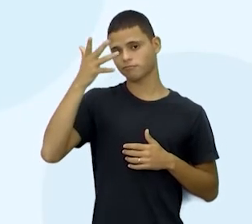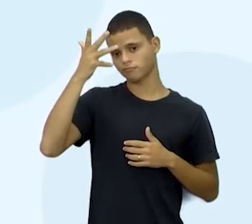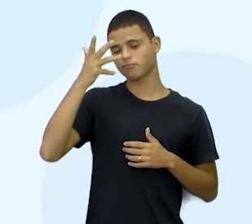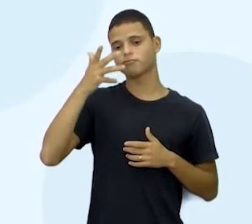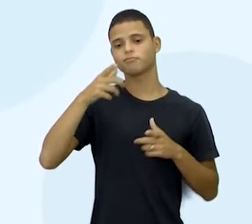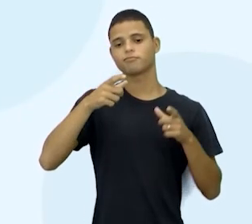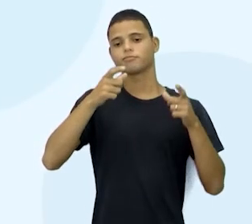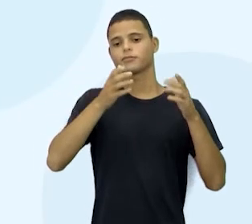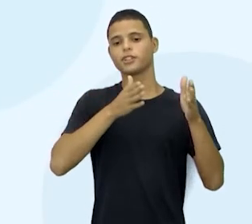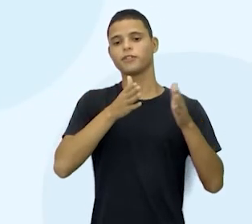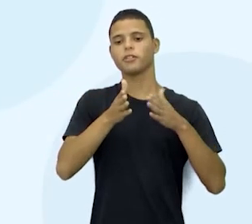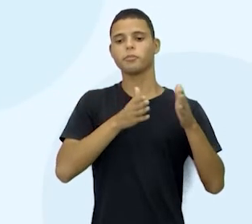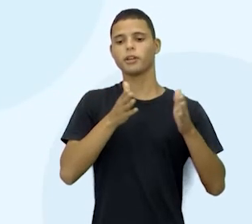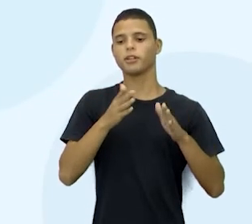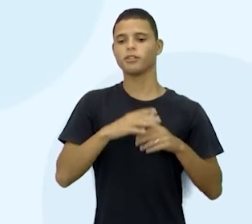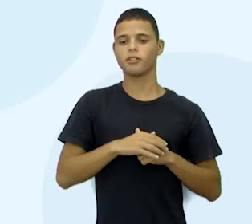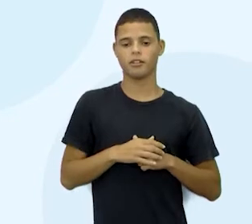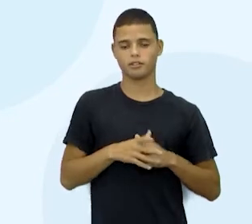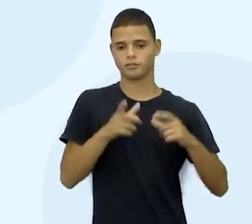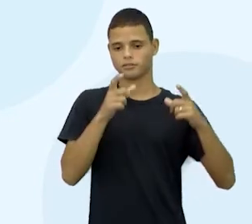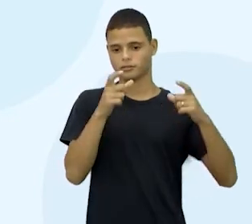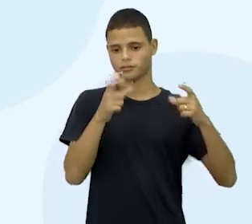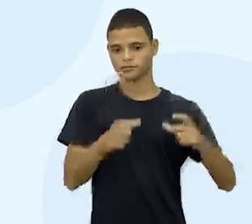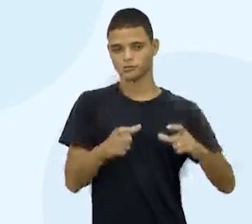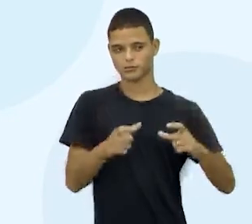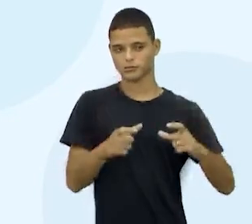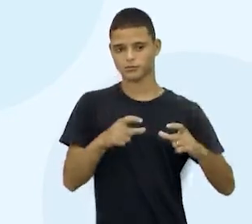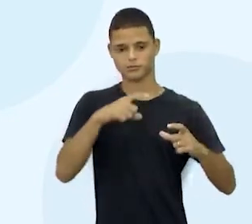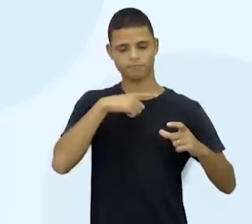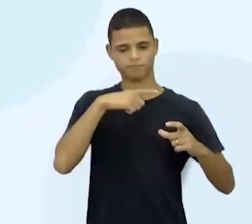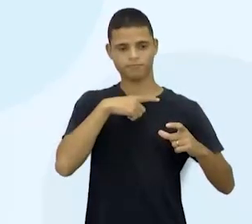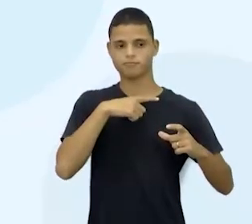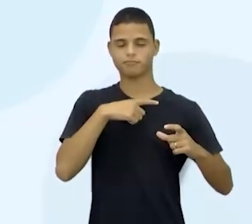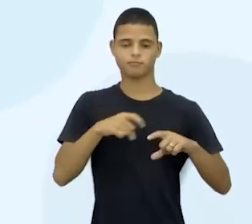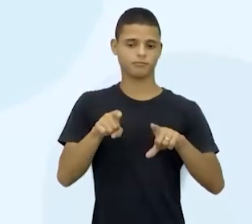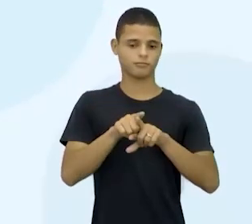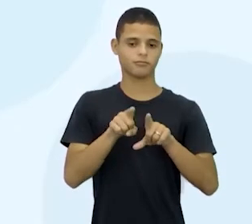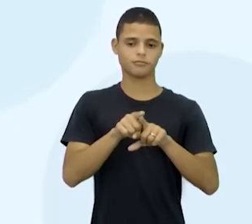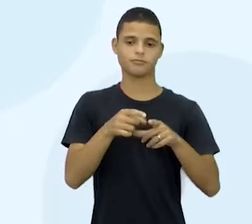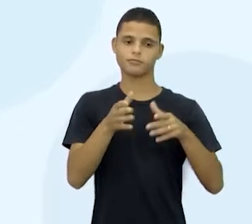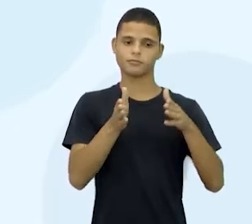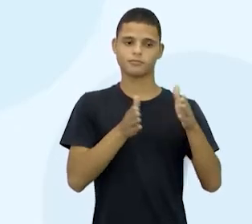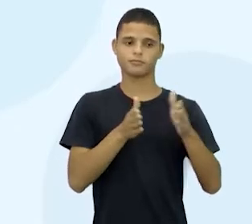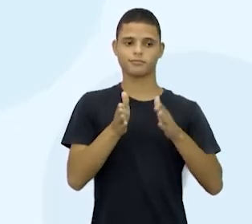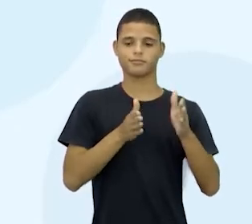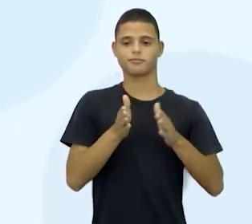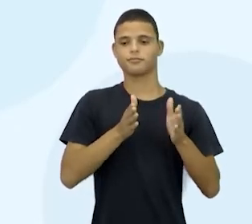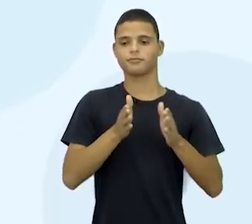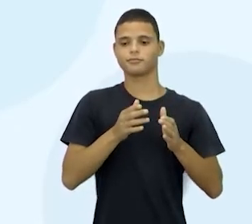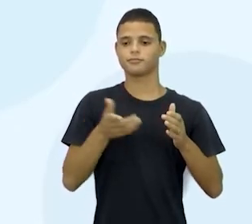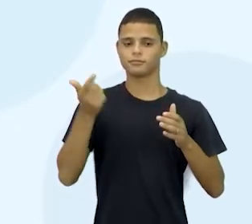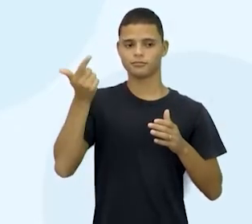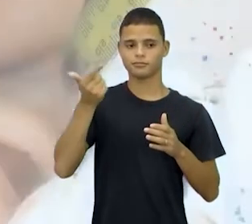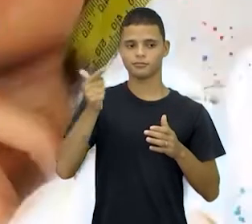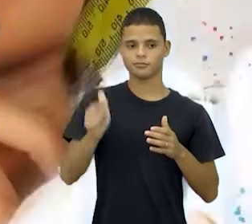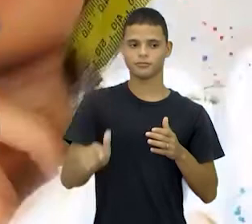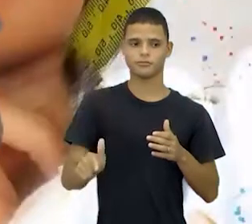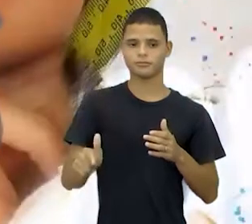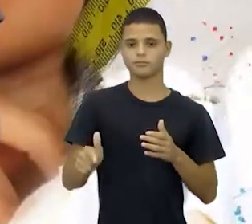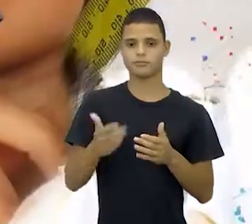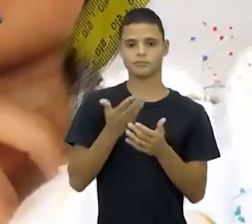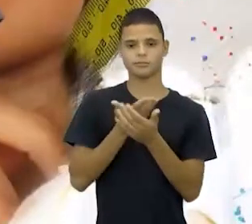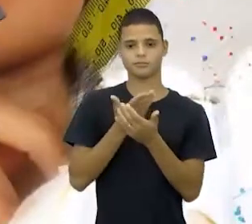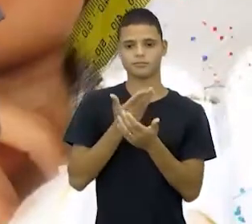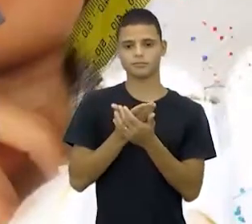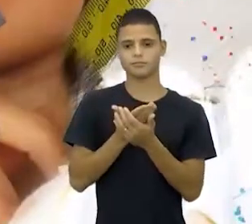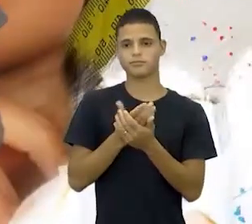ambiente escolar e no ambiente virtual. Então, nesse momento, novamente, você que está estudando sozinho, você